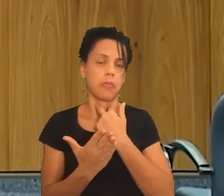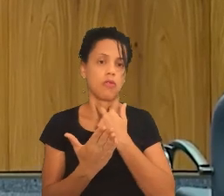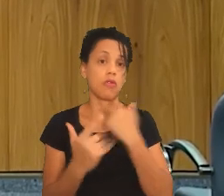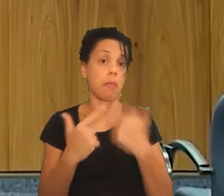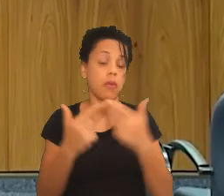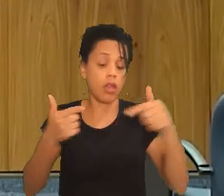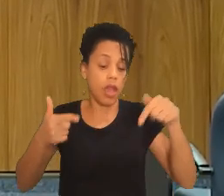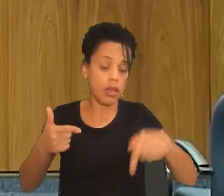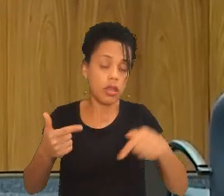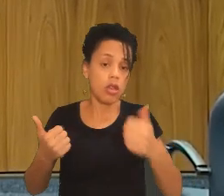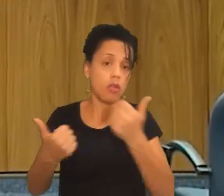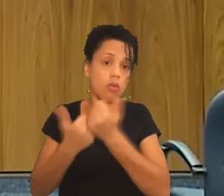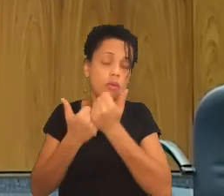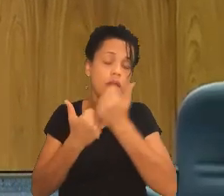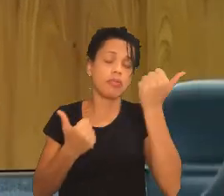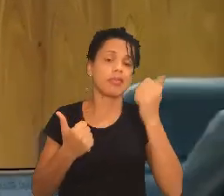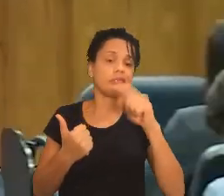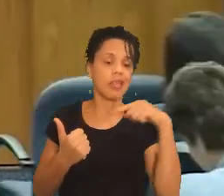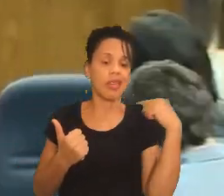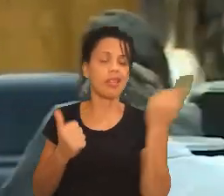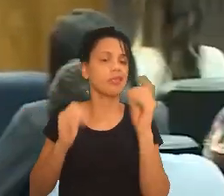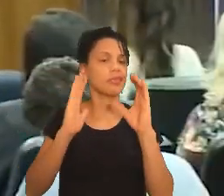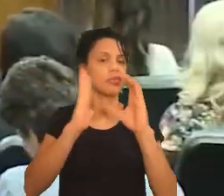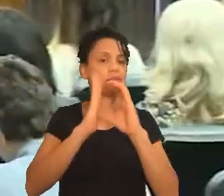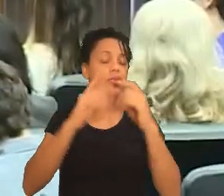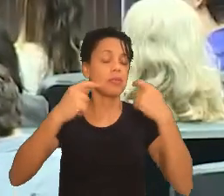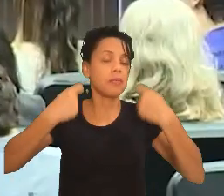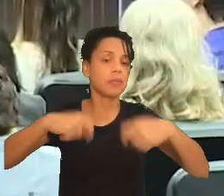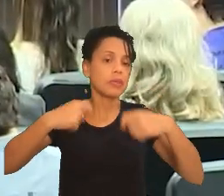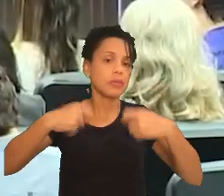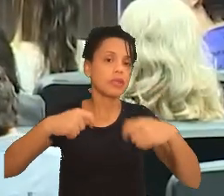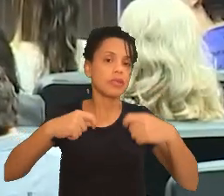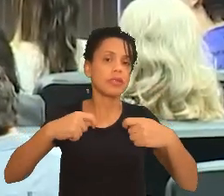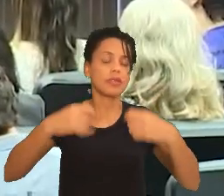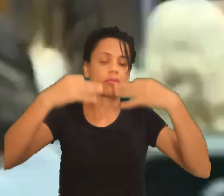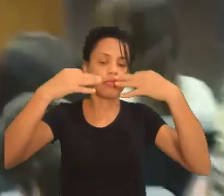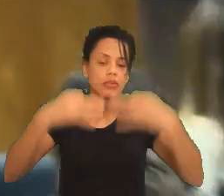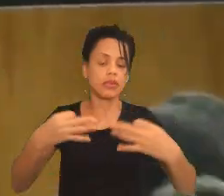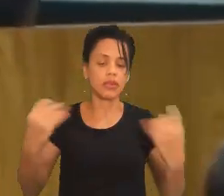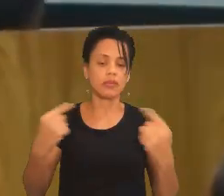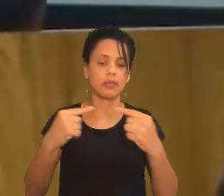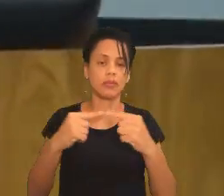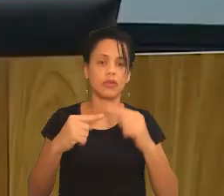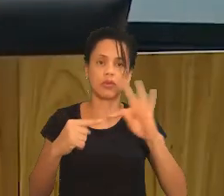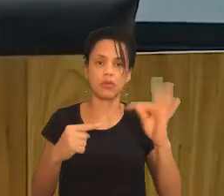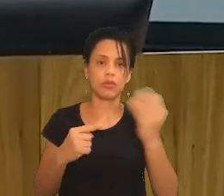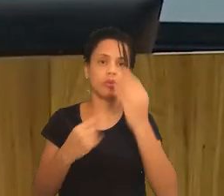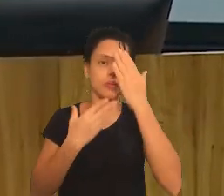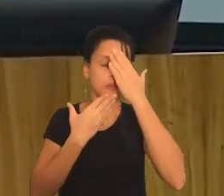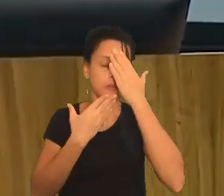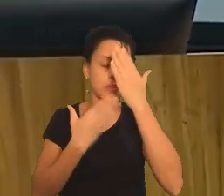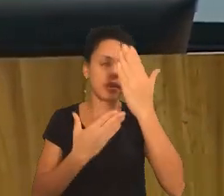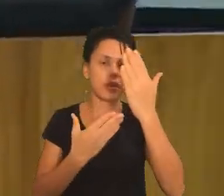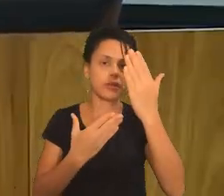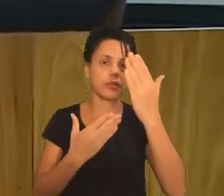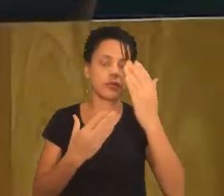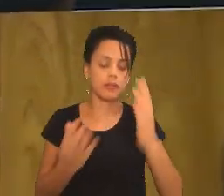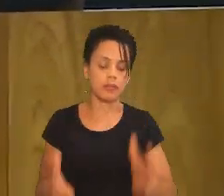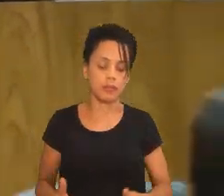a nossa comunidade, então eu tenho que fazer jus a isso tudo. Obrigado.